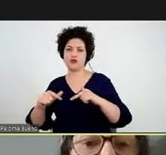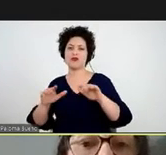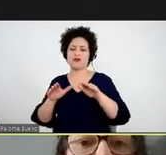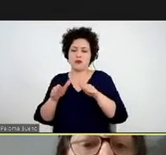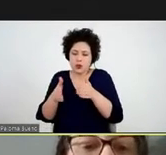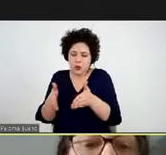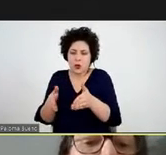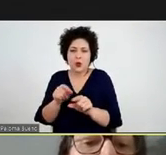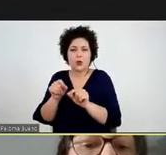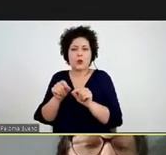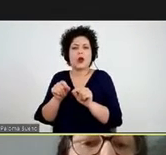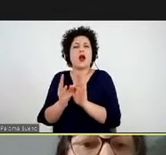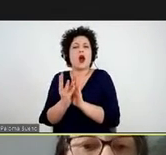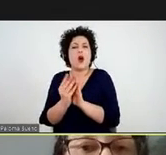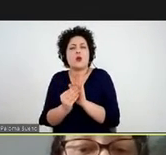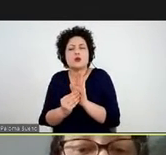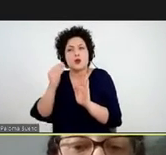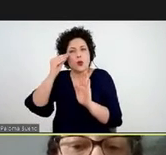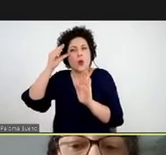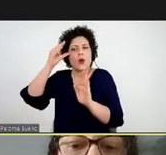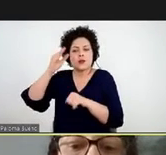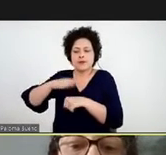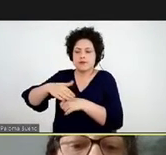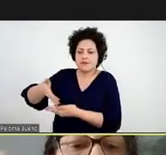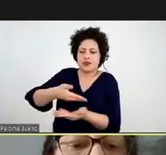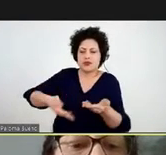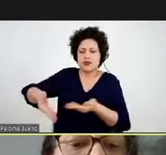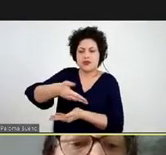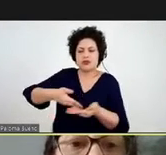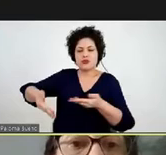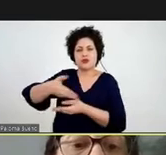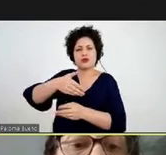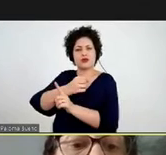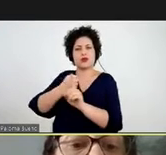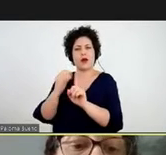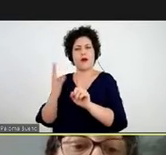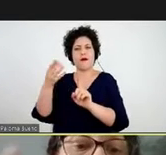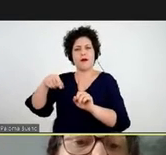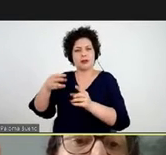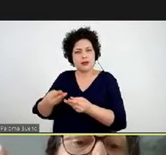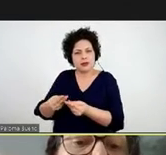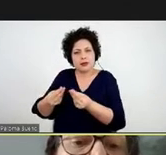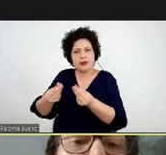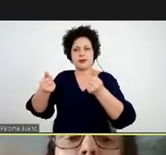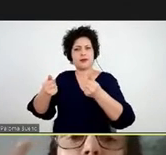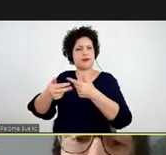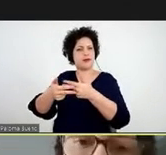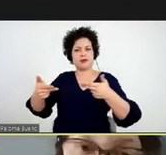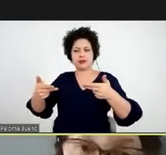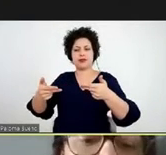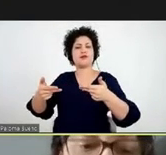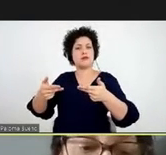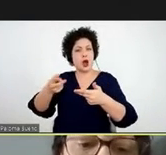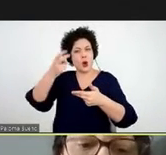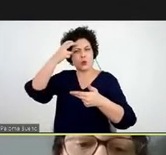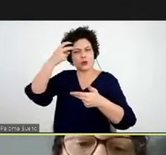ao conteúdo do conhecimento que é produzido socialmente, sobretudo um conteúdo de riquezas culturais